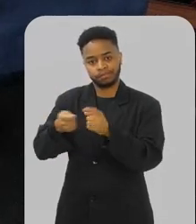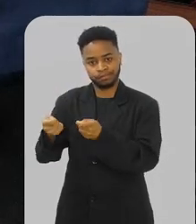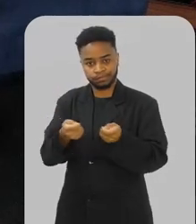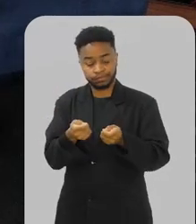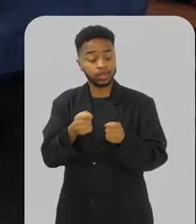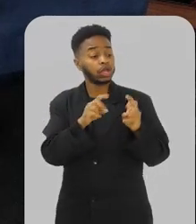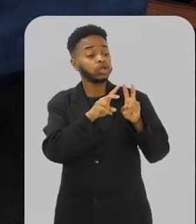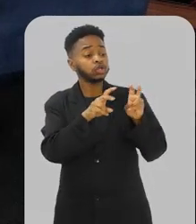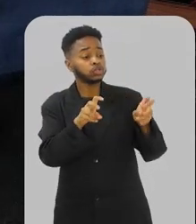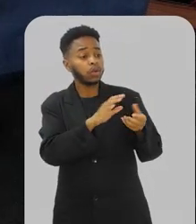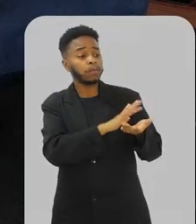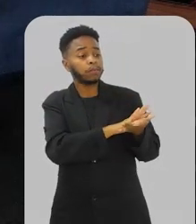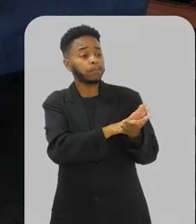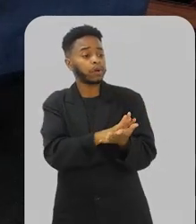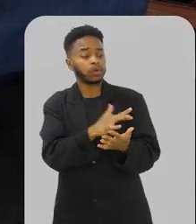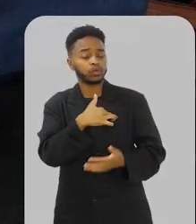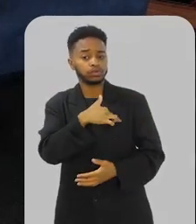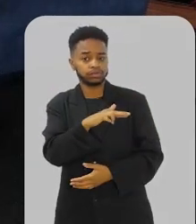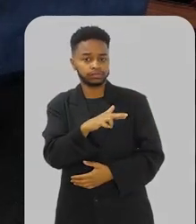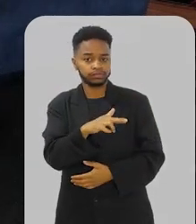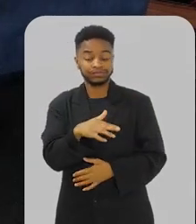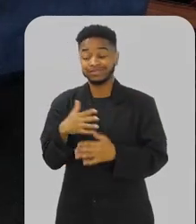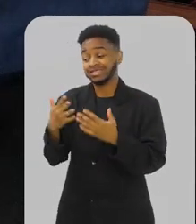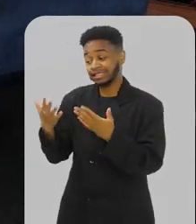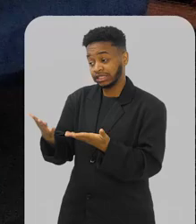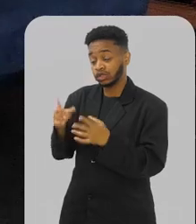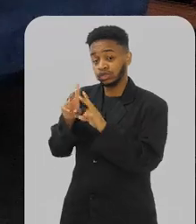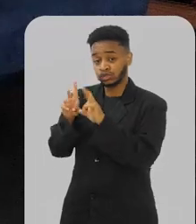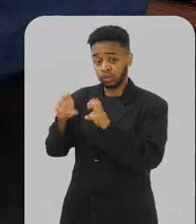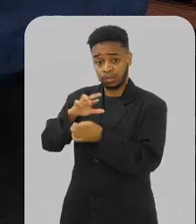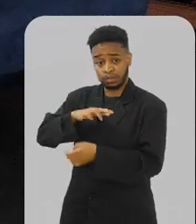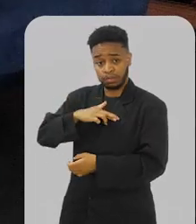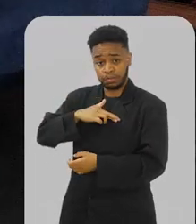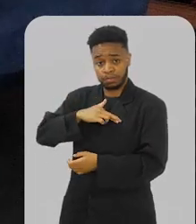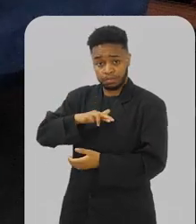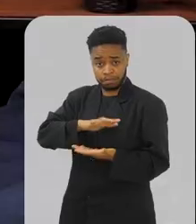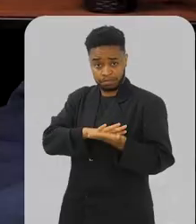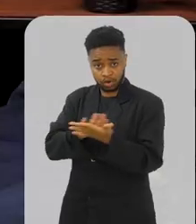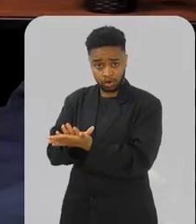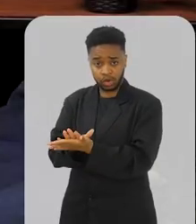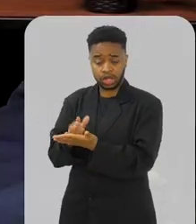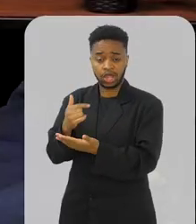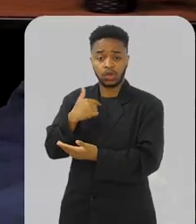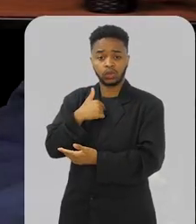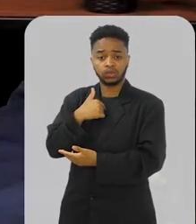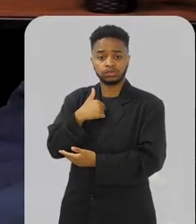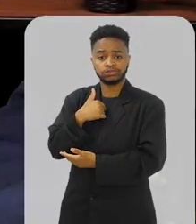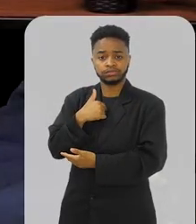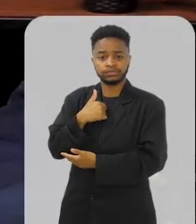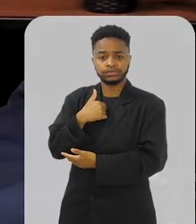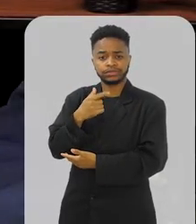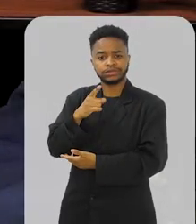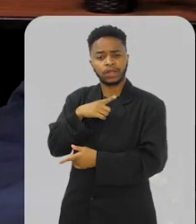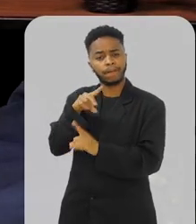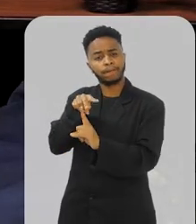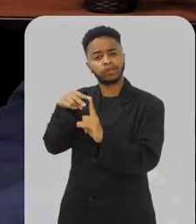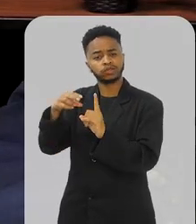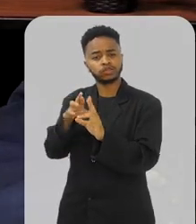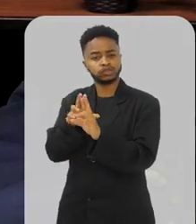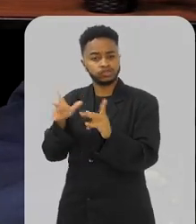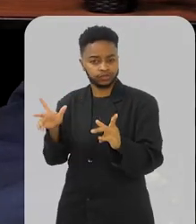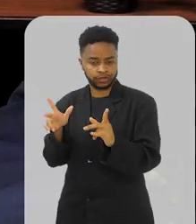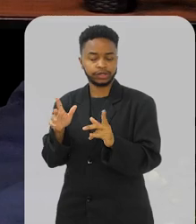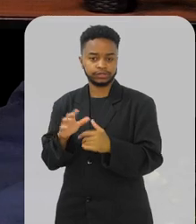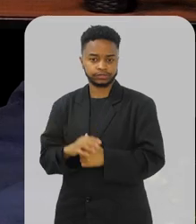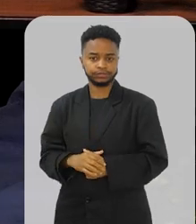de intolerância? Os casos de intolerância, eu tenho uma visão